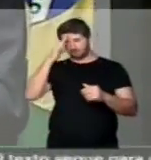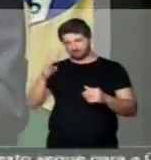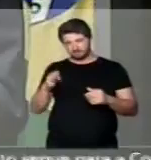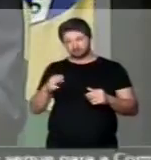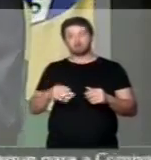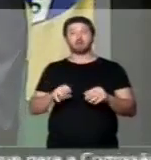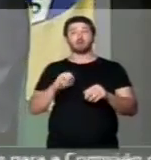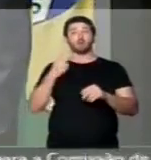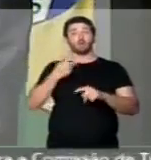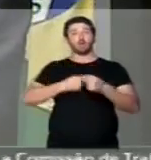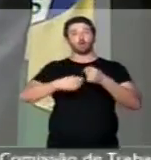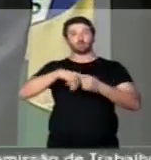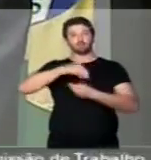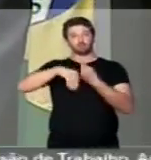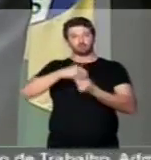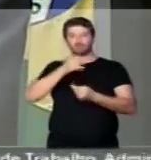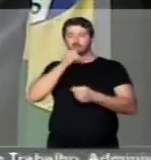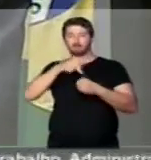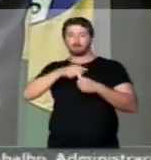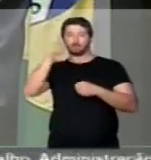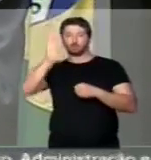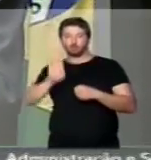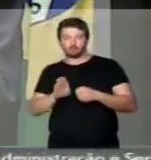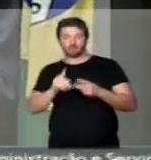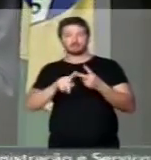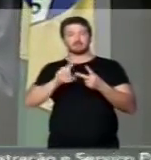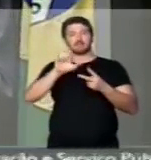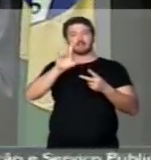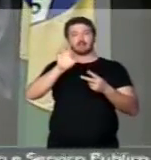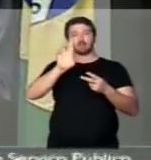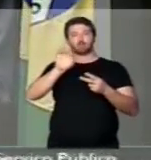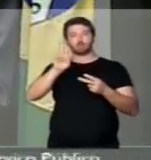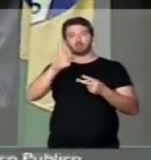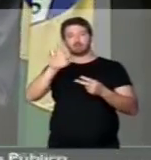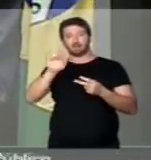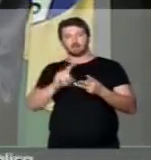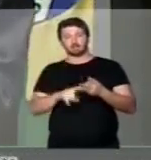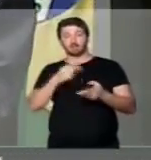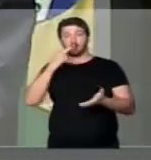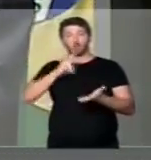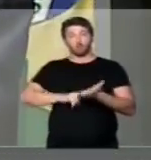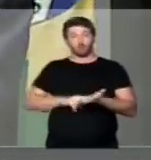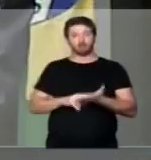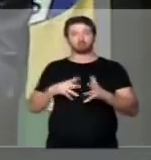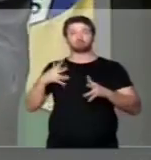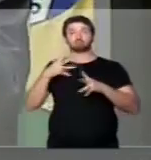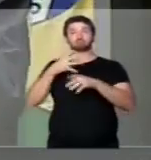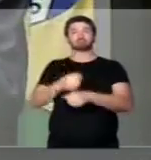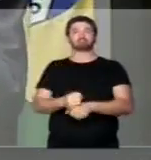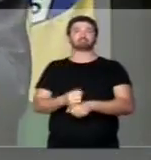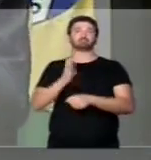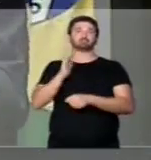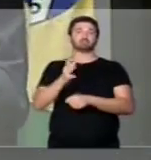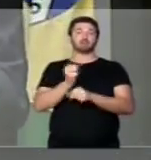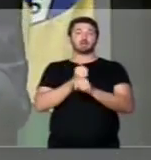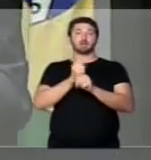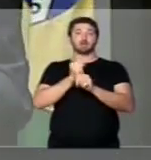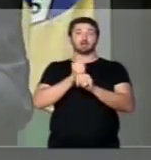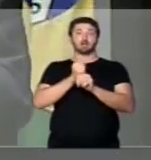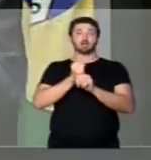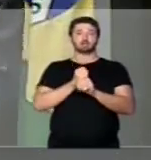de economia mista, como a Petrobras, a Eletrobras e os Correios, acumularam nos últimos